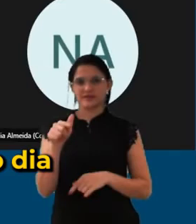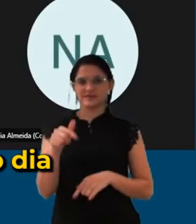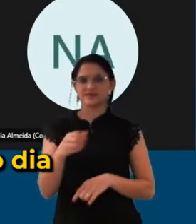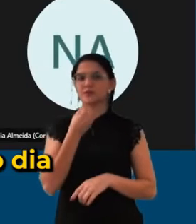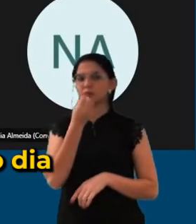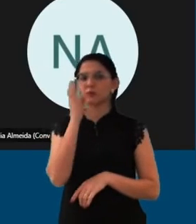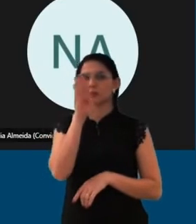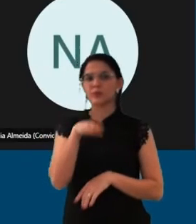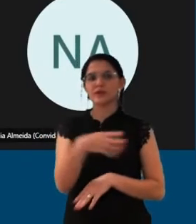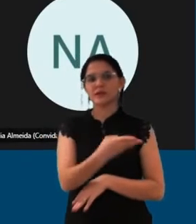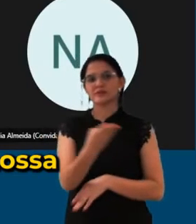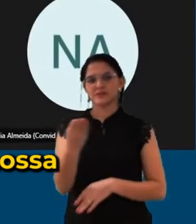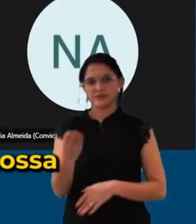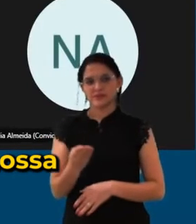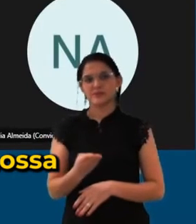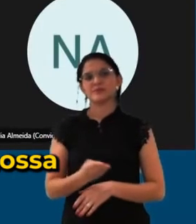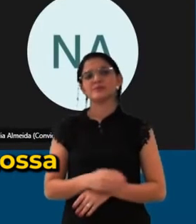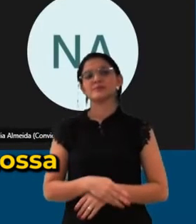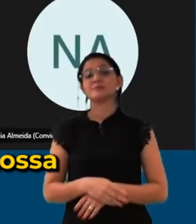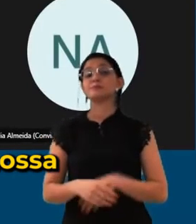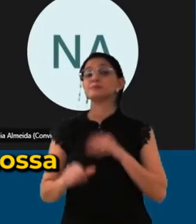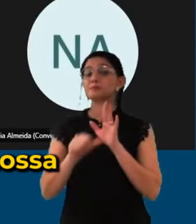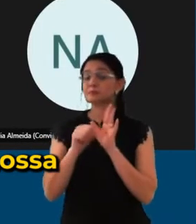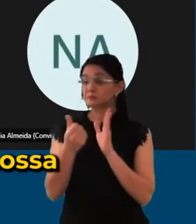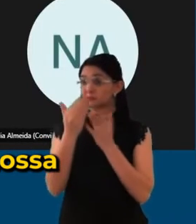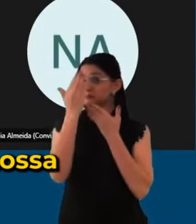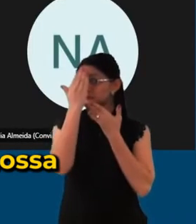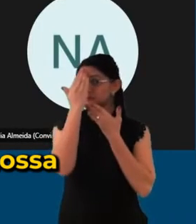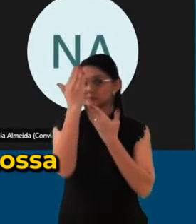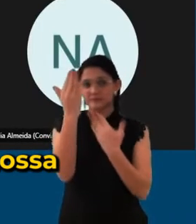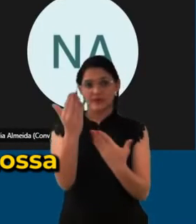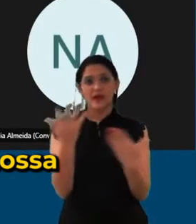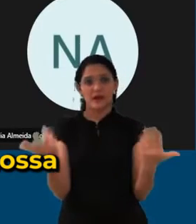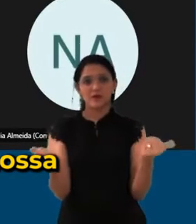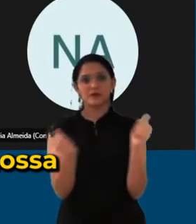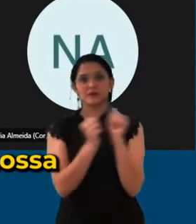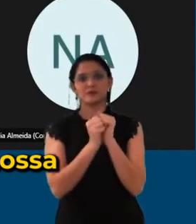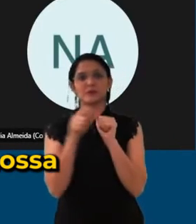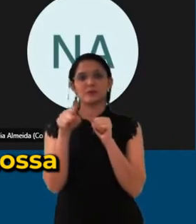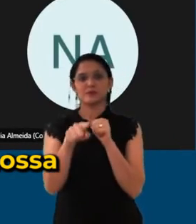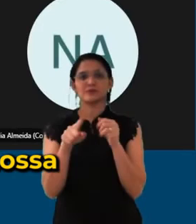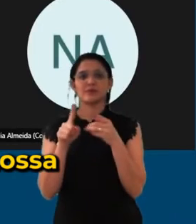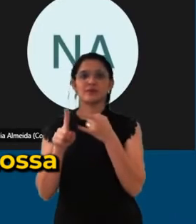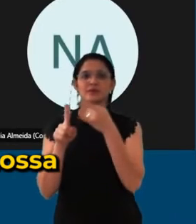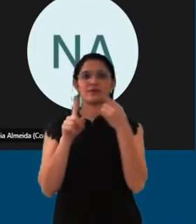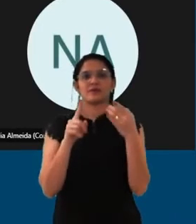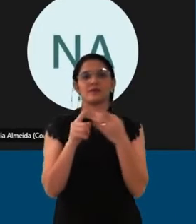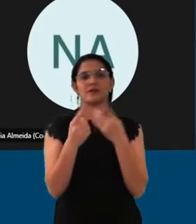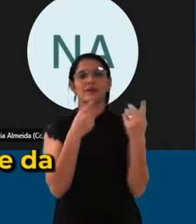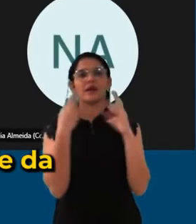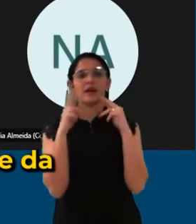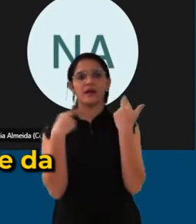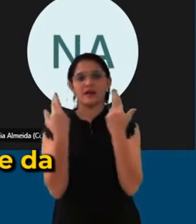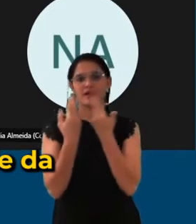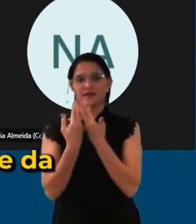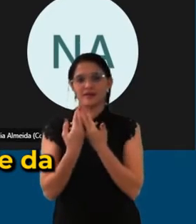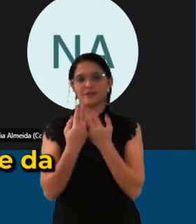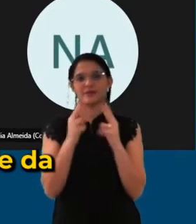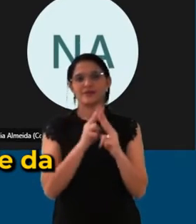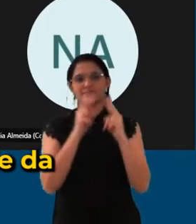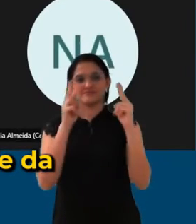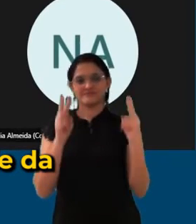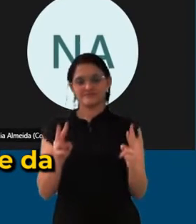Boa tarde a todos. Primeiro, obrigado, né, pela participação aí na nossa reunião, nossa audiência,